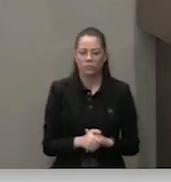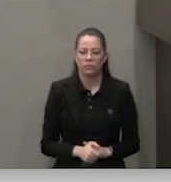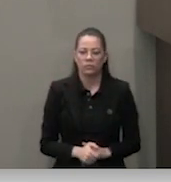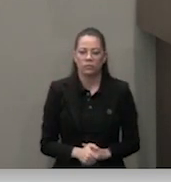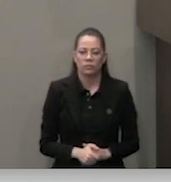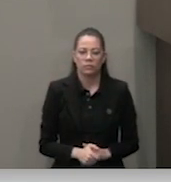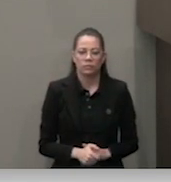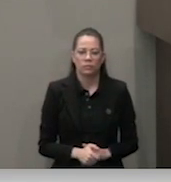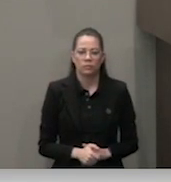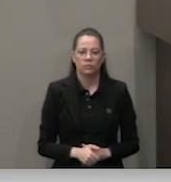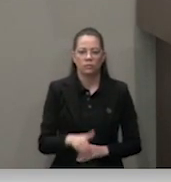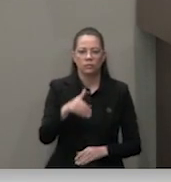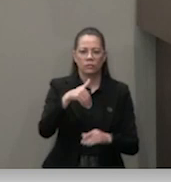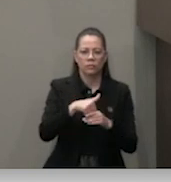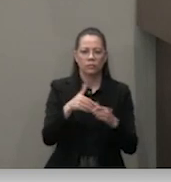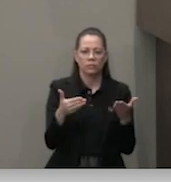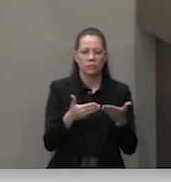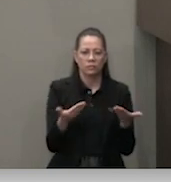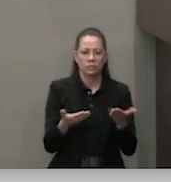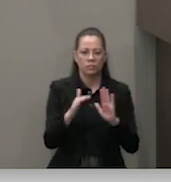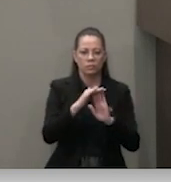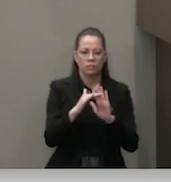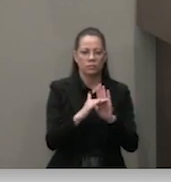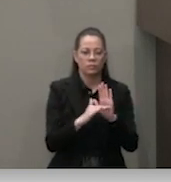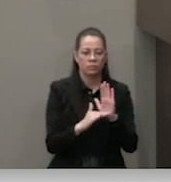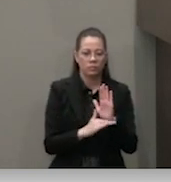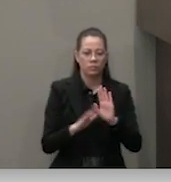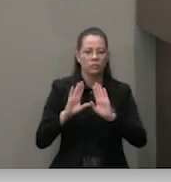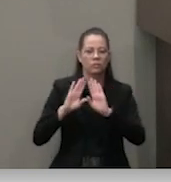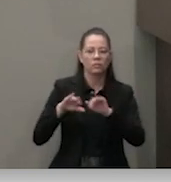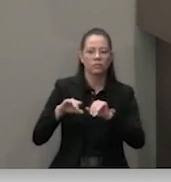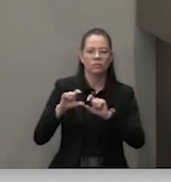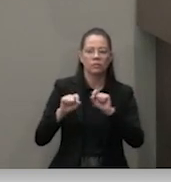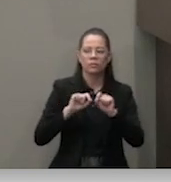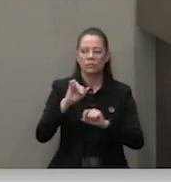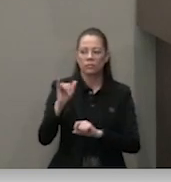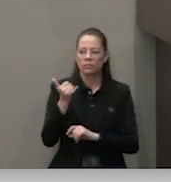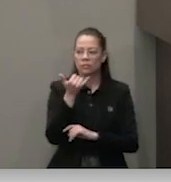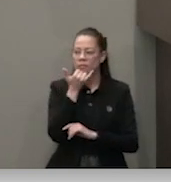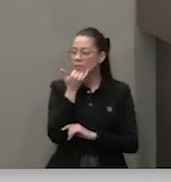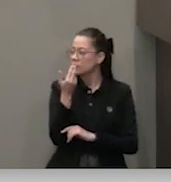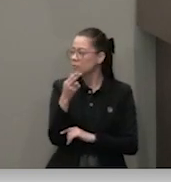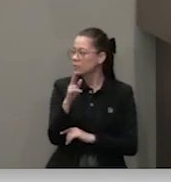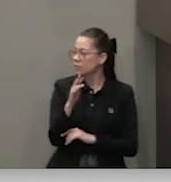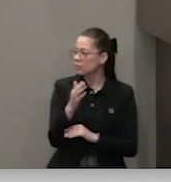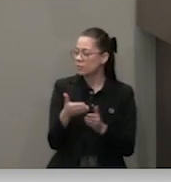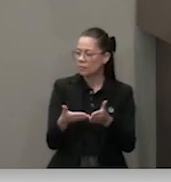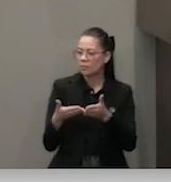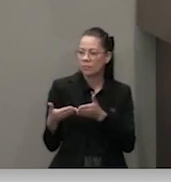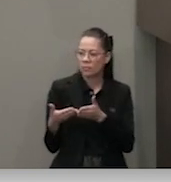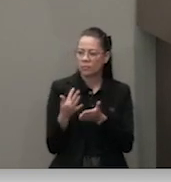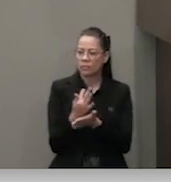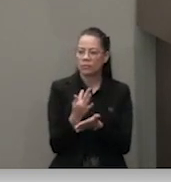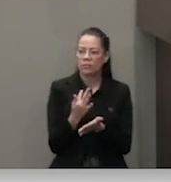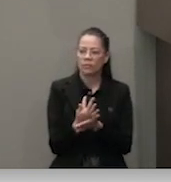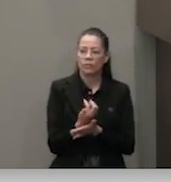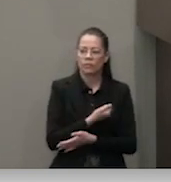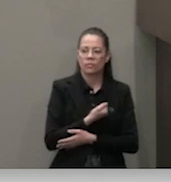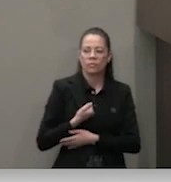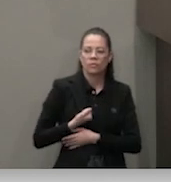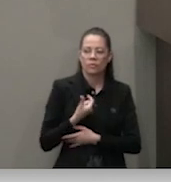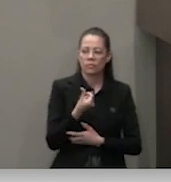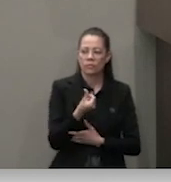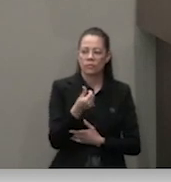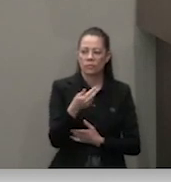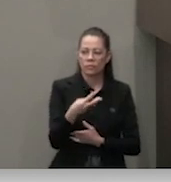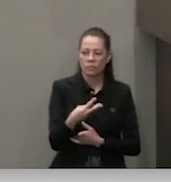Nunes votação do expediente requerimento de justificação de afastamento ou ausência número